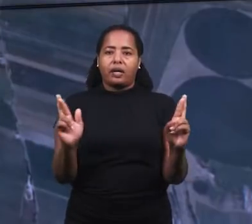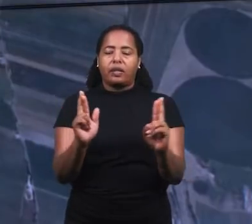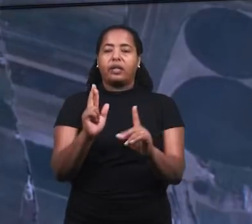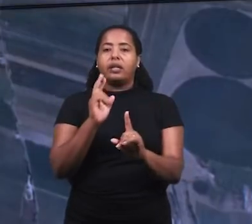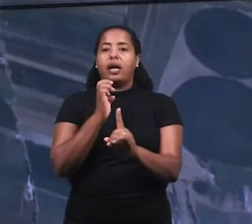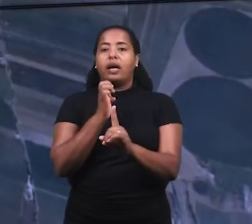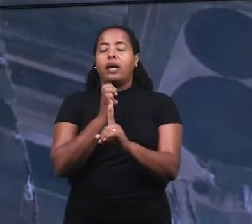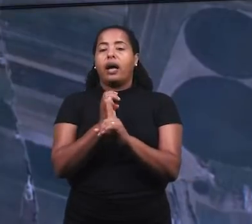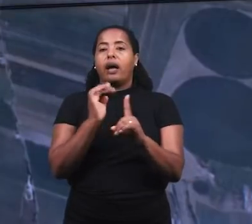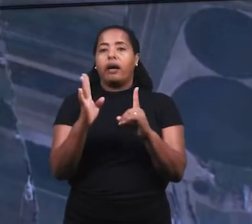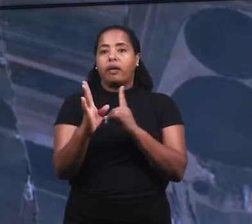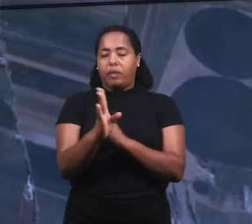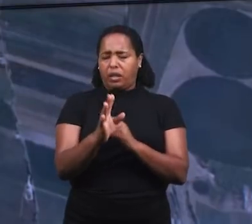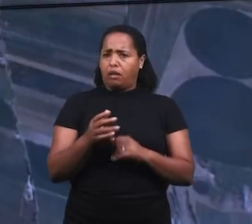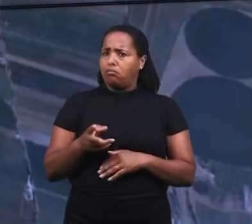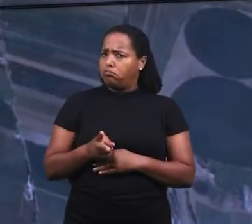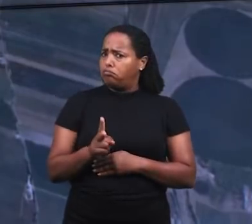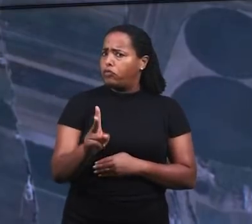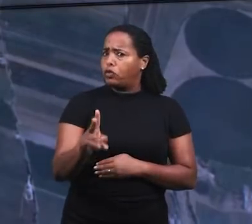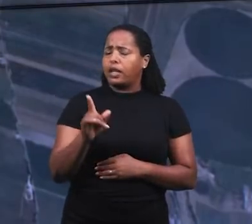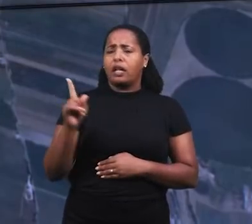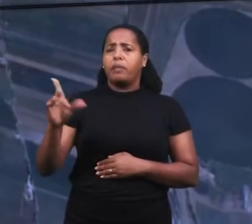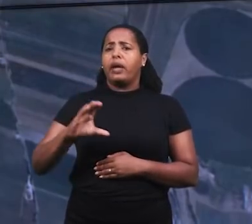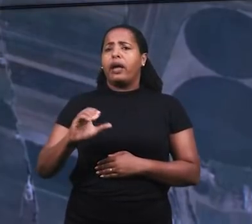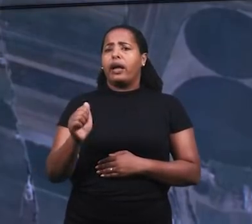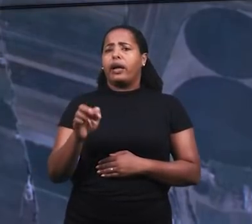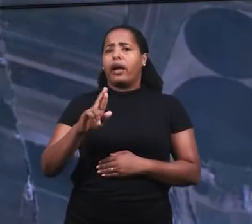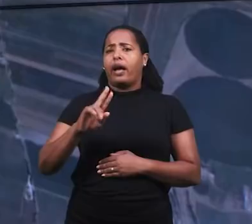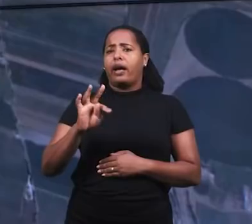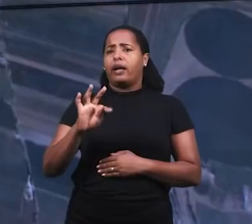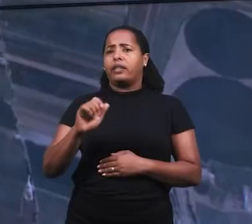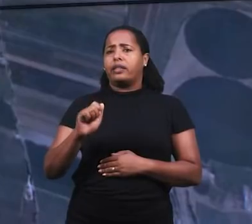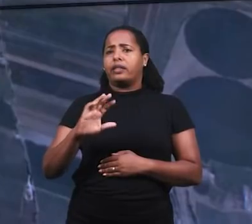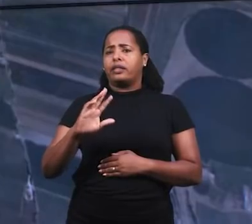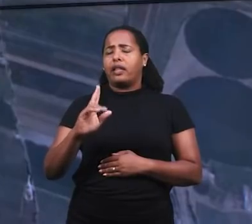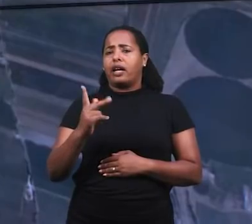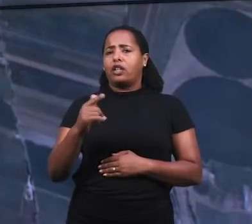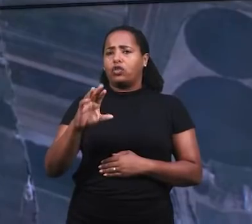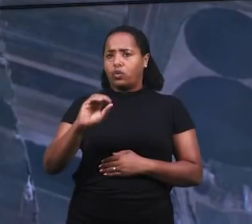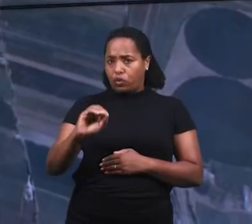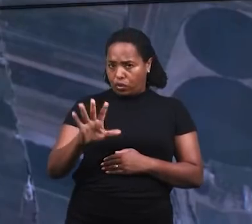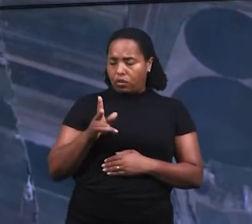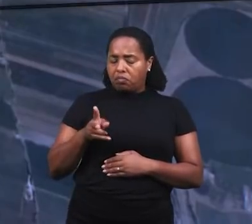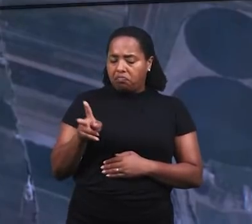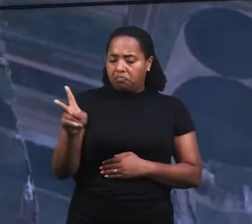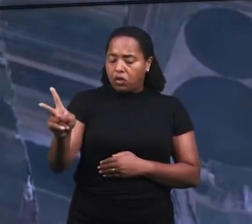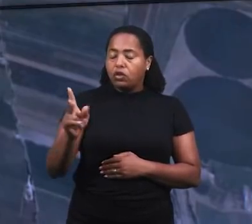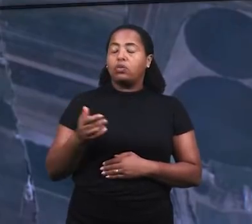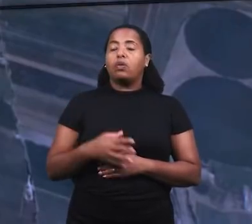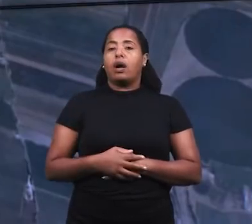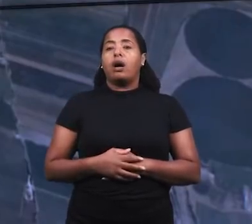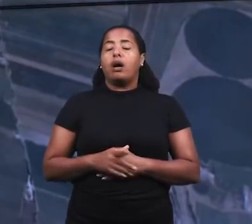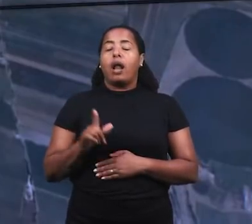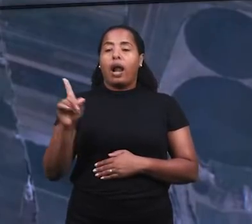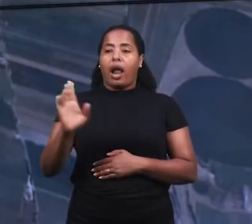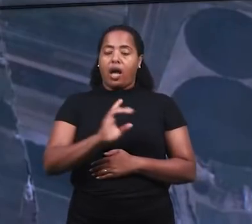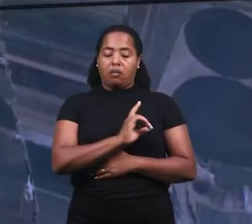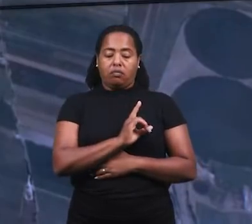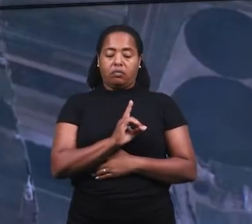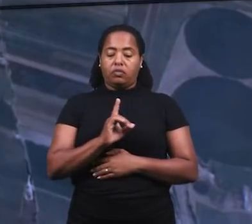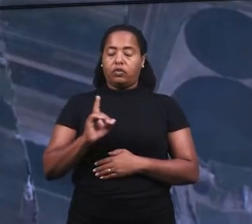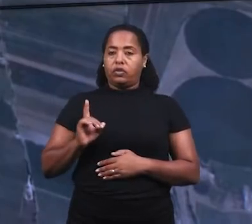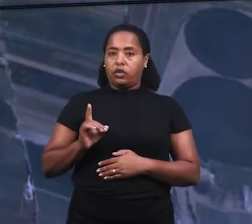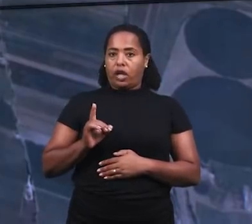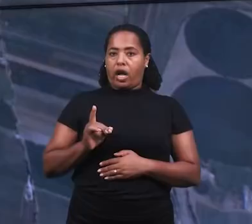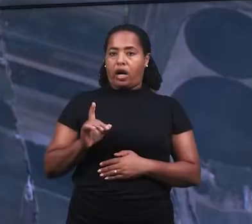ali em Portugal, relacionada à Escola Bíblica Dominical. E esse testemunho nós vamos continuar ainda em Cartaxo. Será vindo dali da igreja de